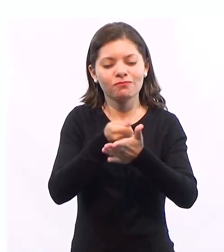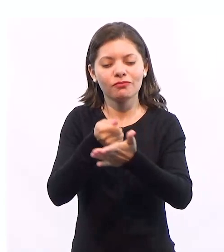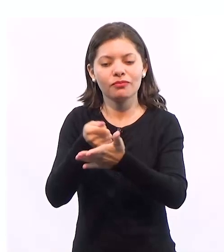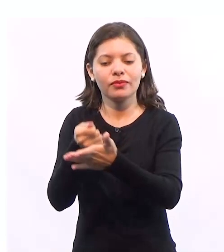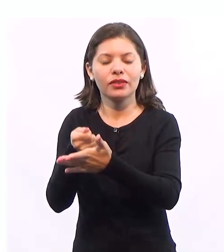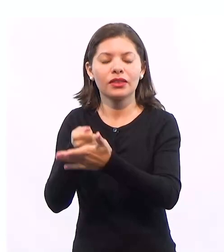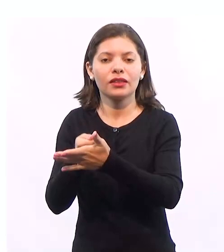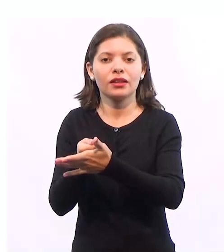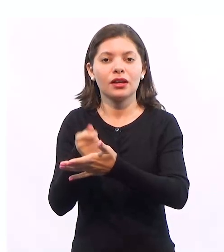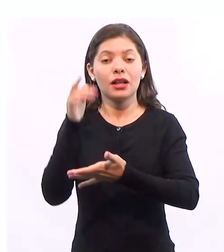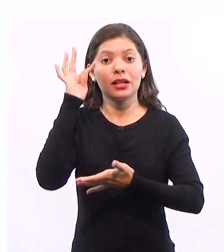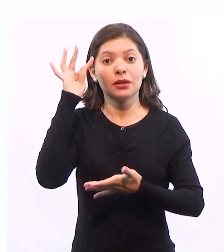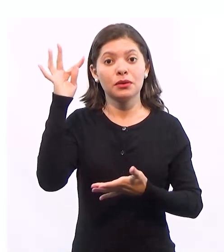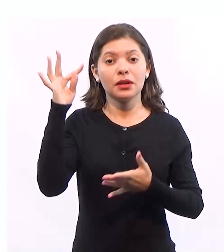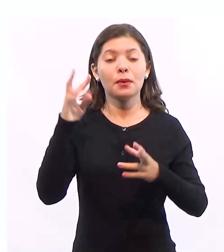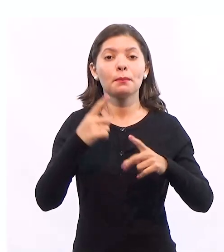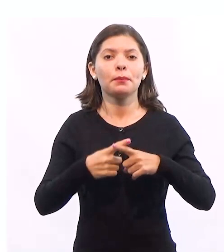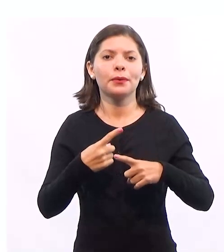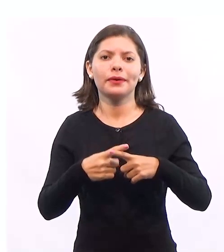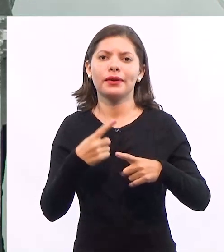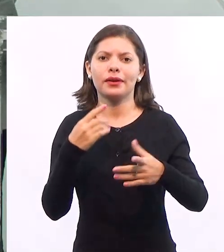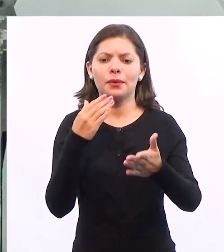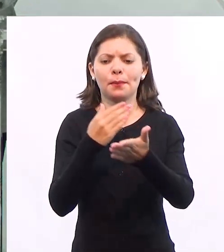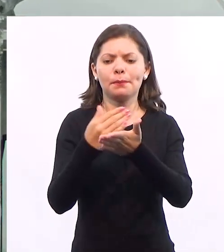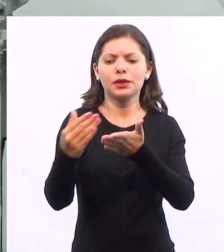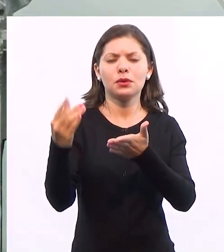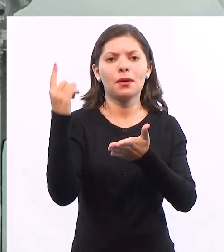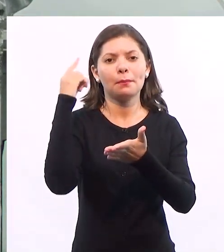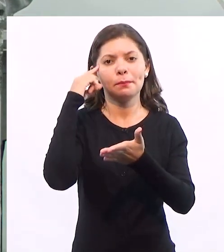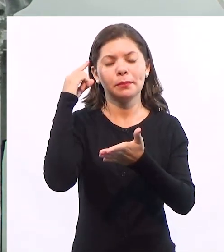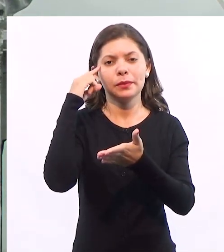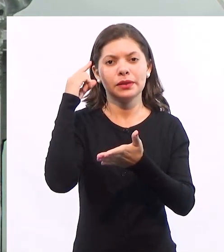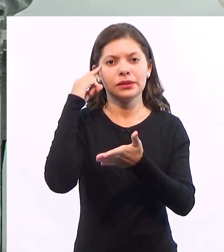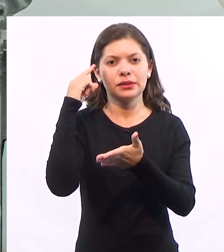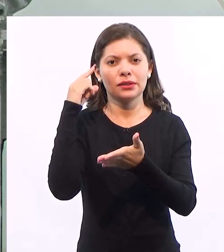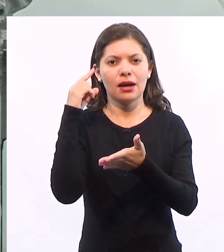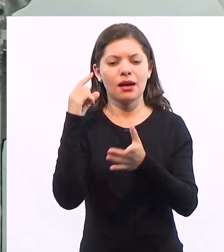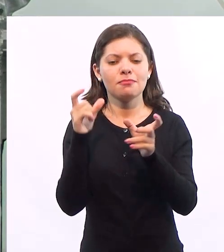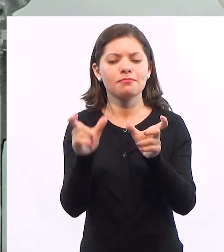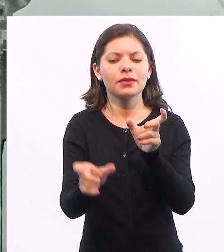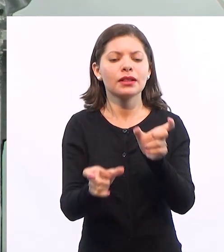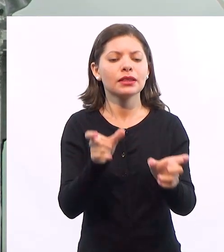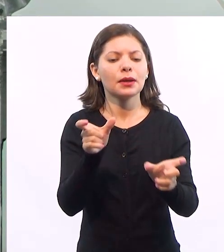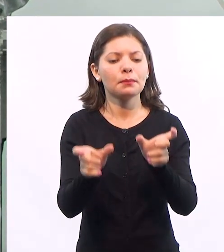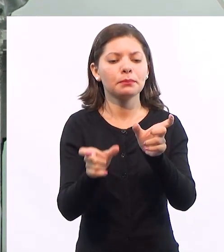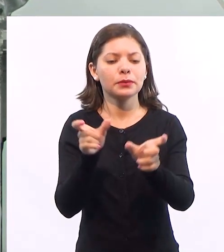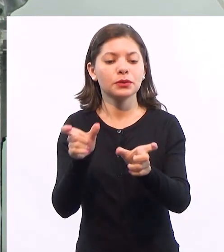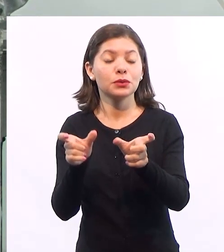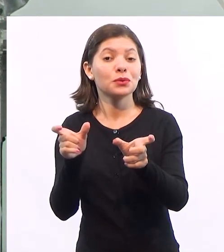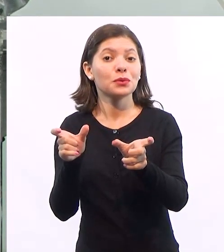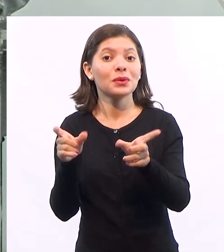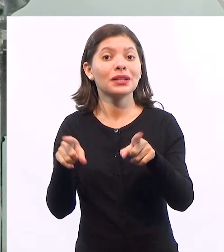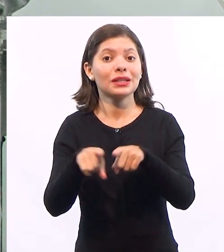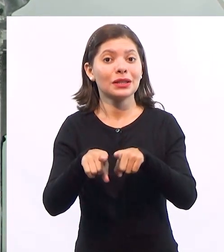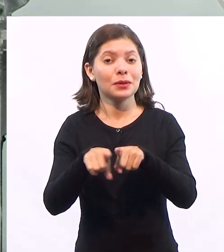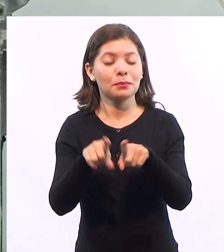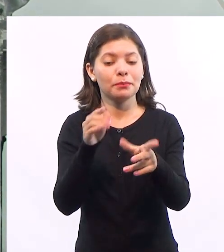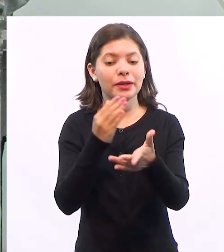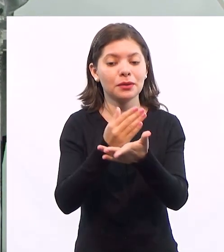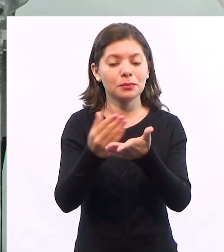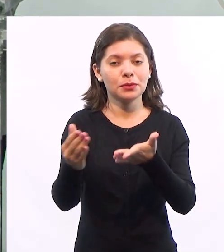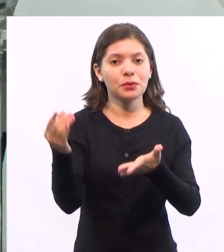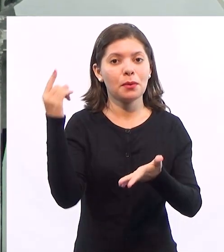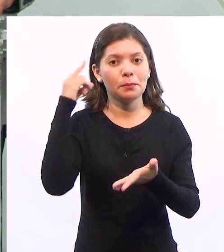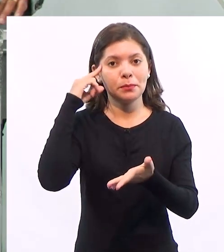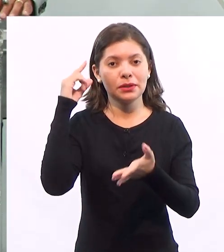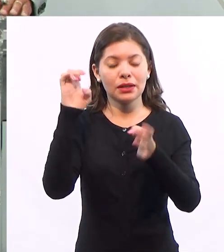imposta pela teoria burocrática. Por quê? Começou-se a pensar no ser humano, mas também começou-se a pensar na